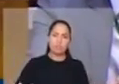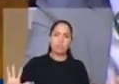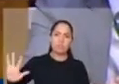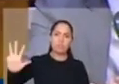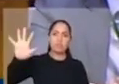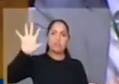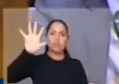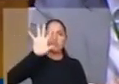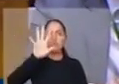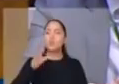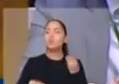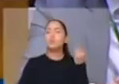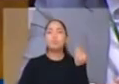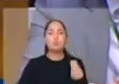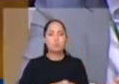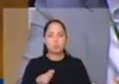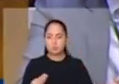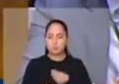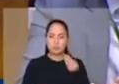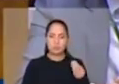através...